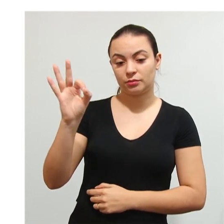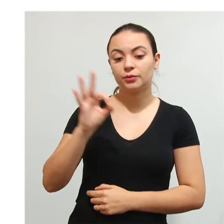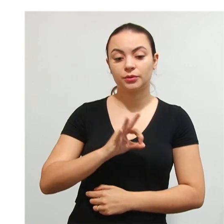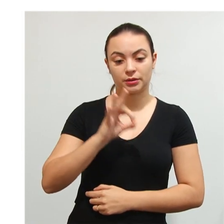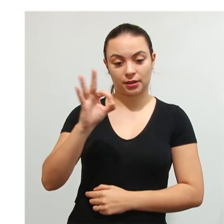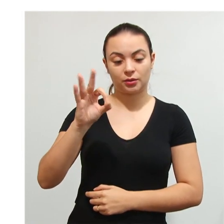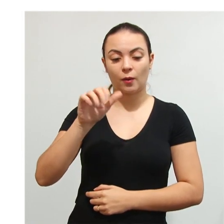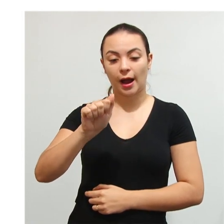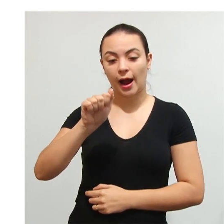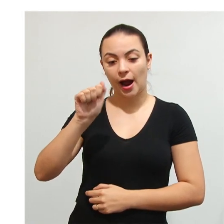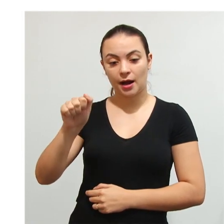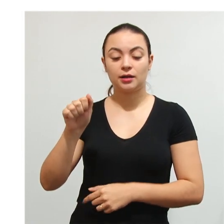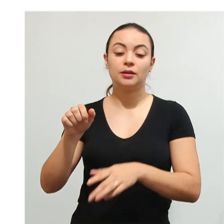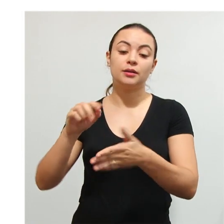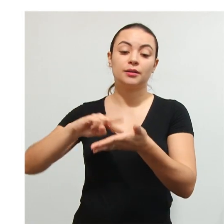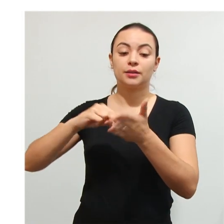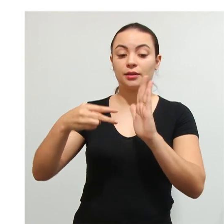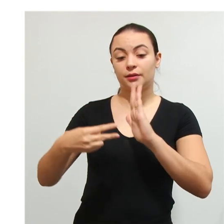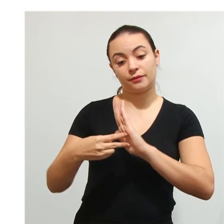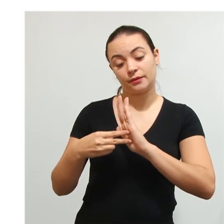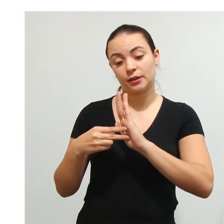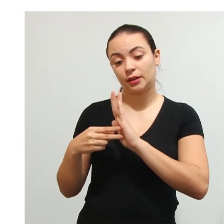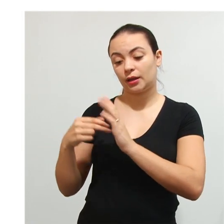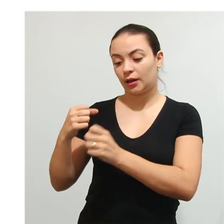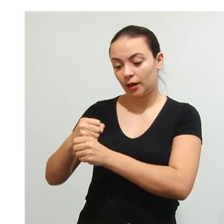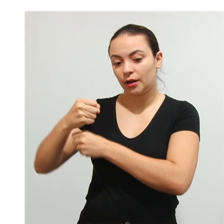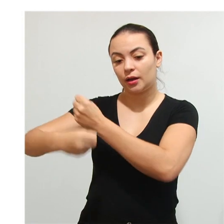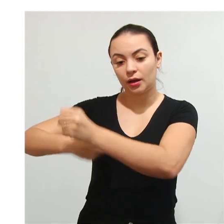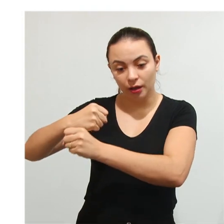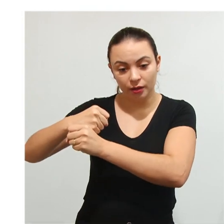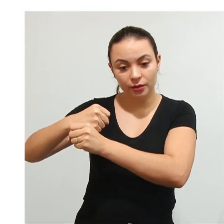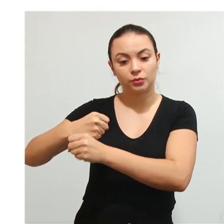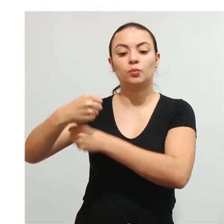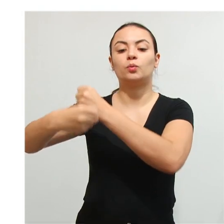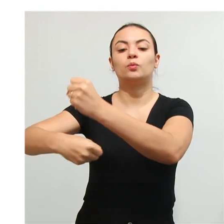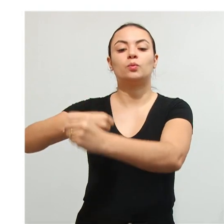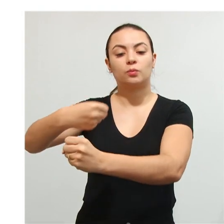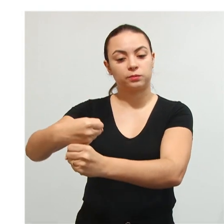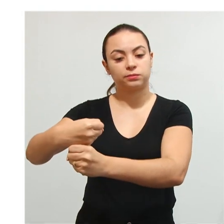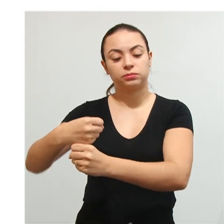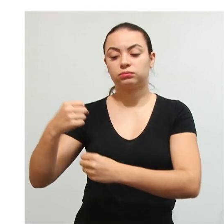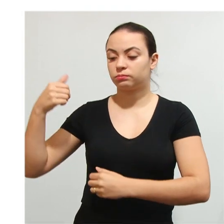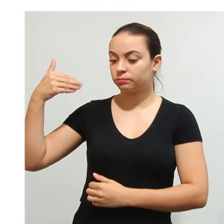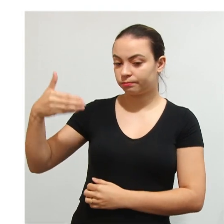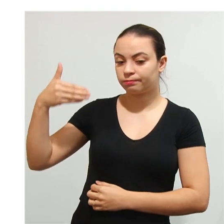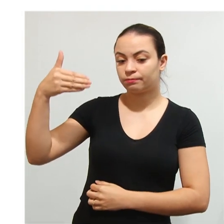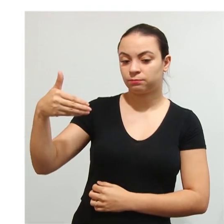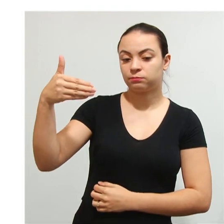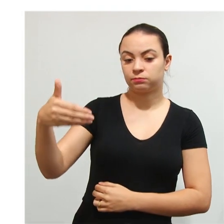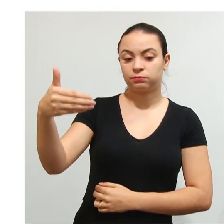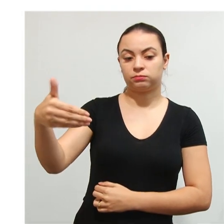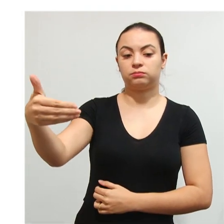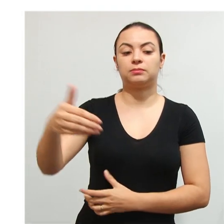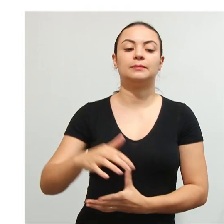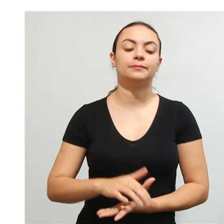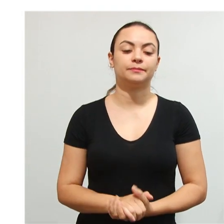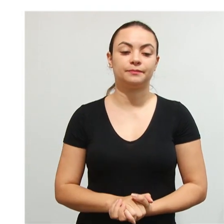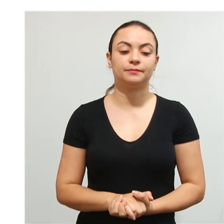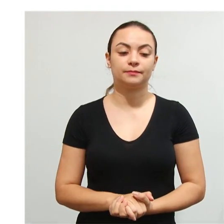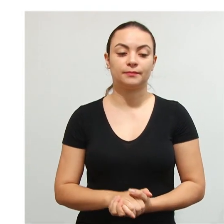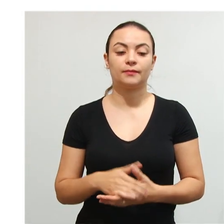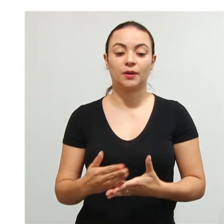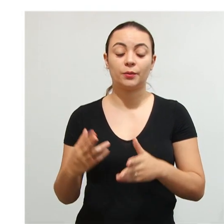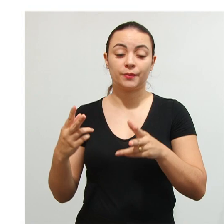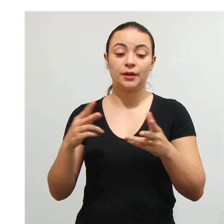meses para ano eu vou multiplicar pela quantidade pelo a proporção desse tempo se eu tô saindo de uma taxa